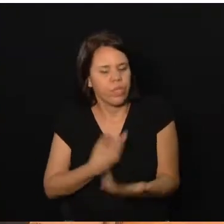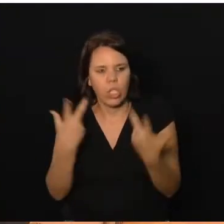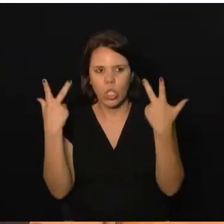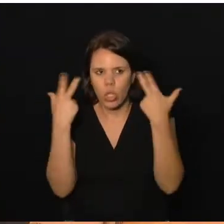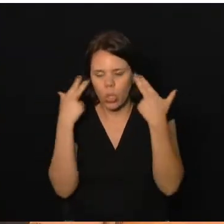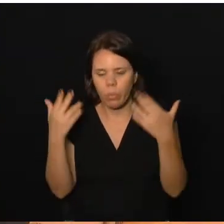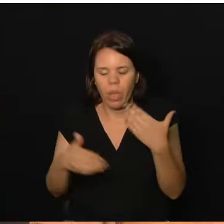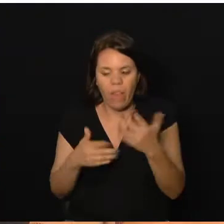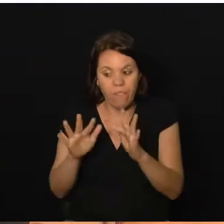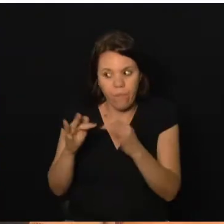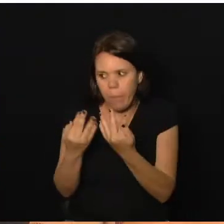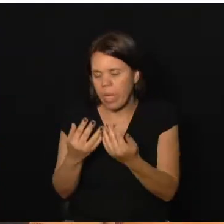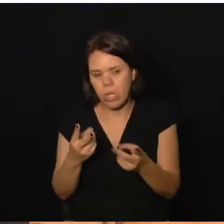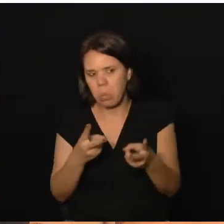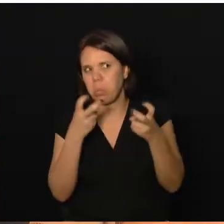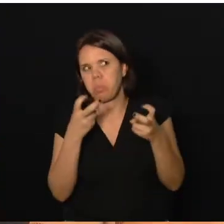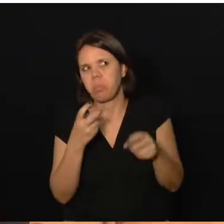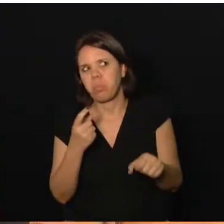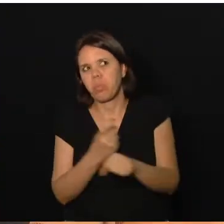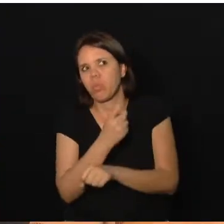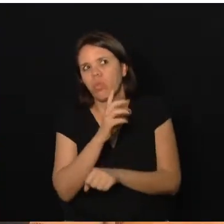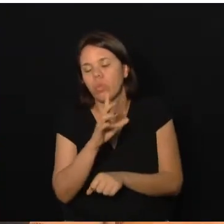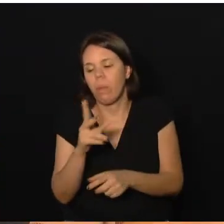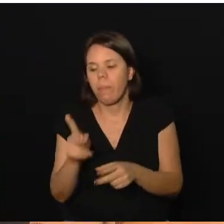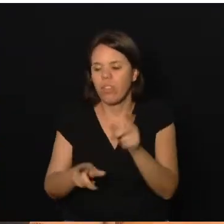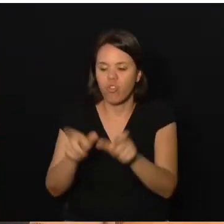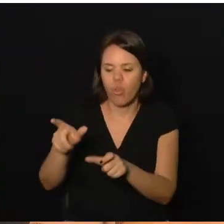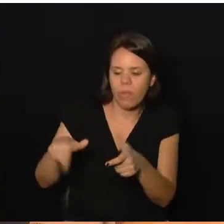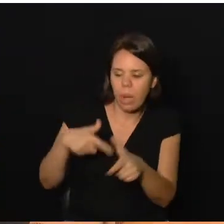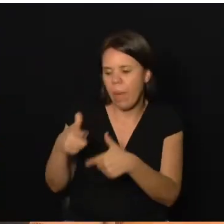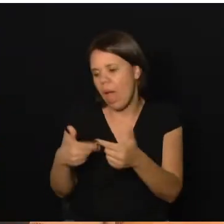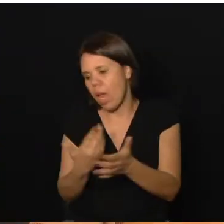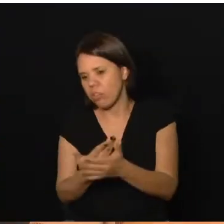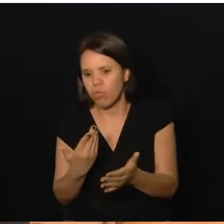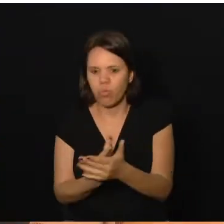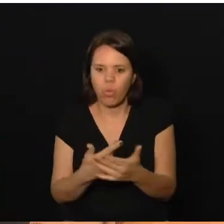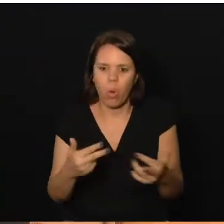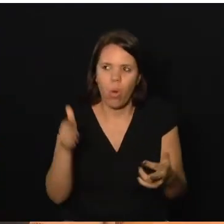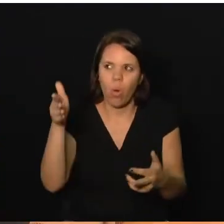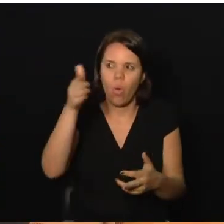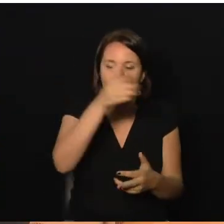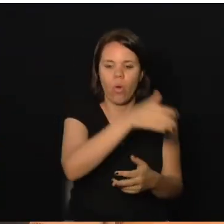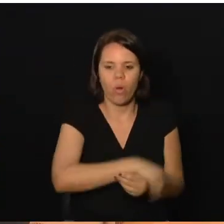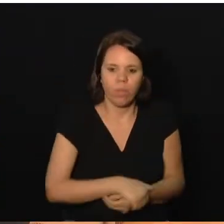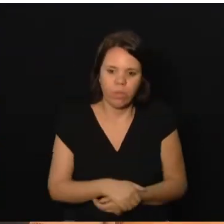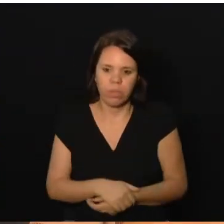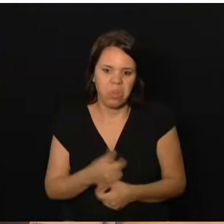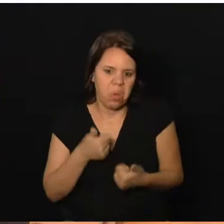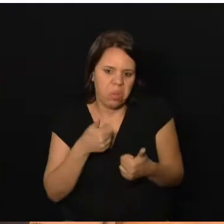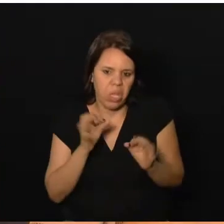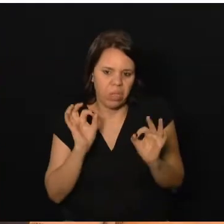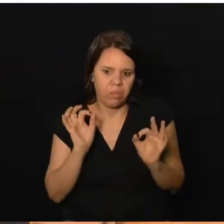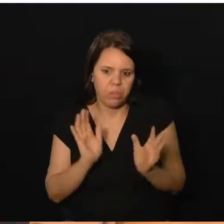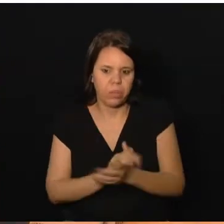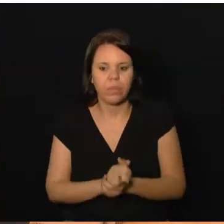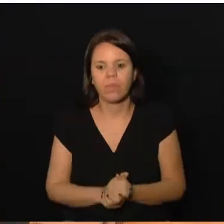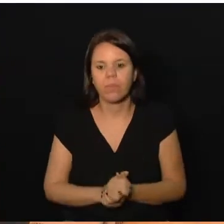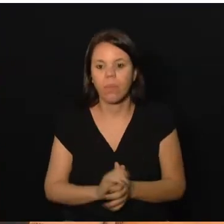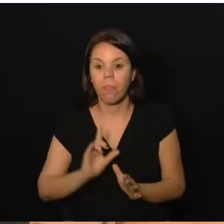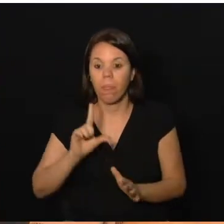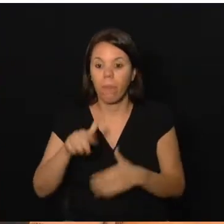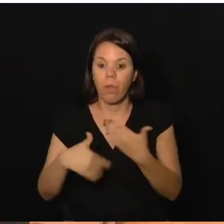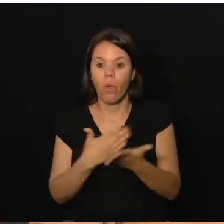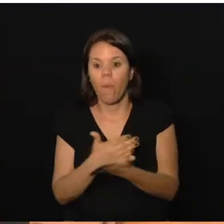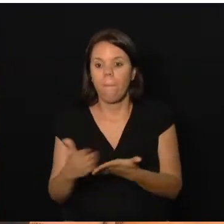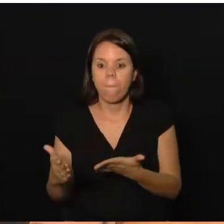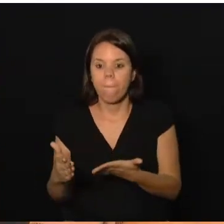família nem sabe, né? Porque ele trabalha, ele estuda, ele faz todas as atividades, então está tudo bem. Mas começa a